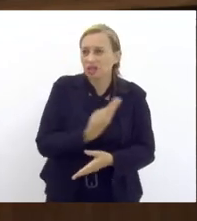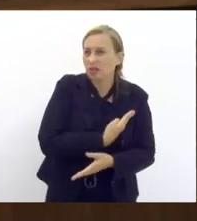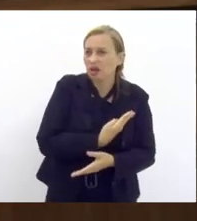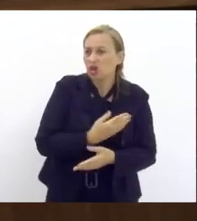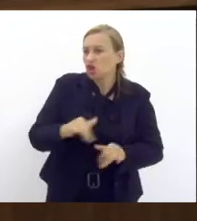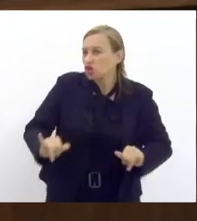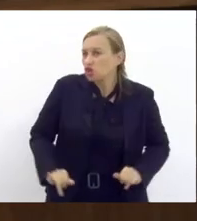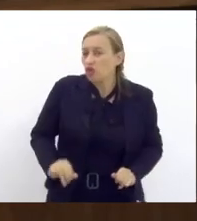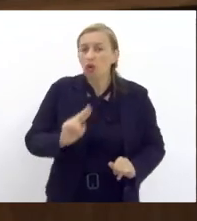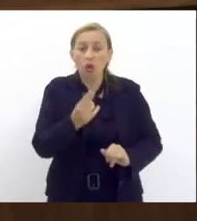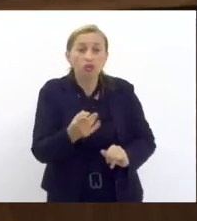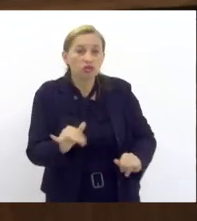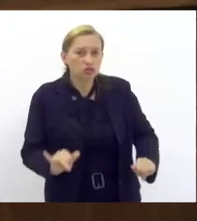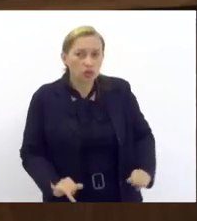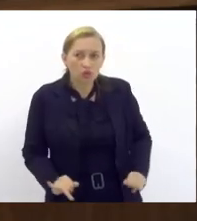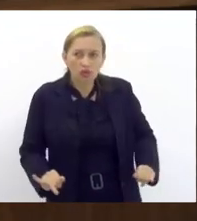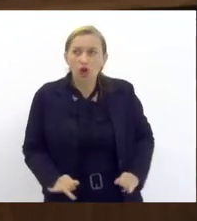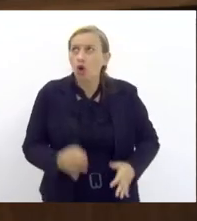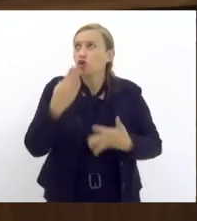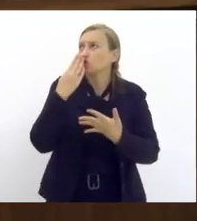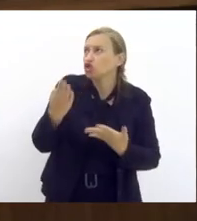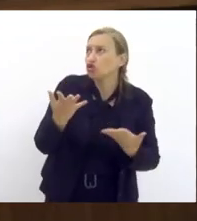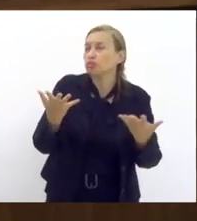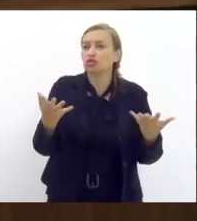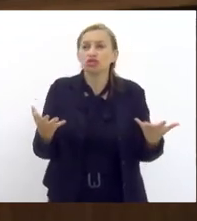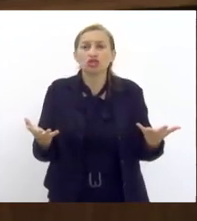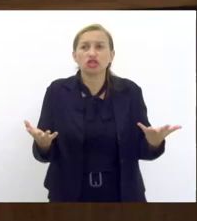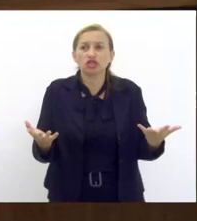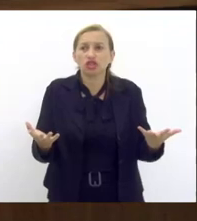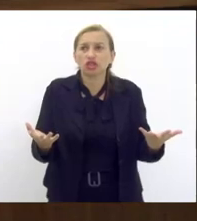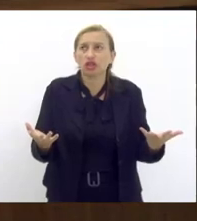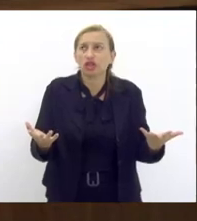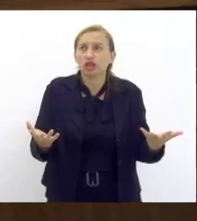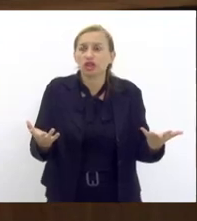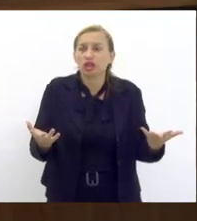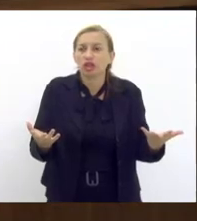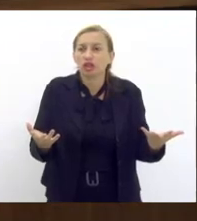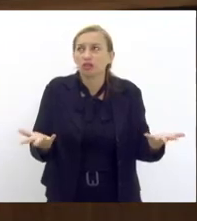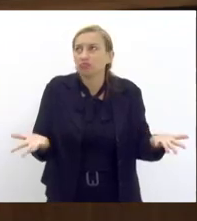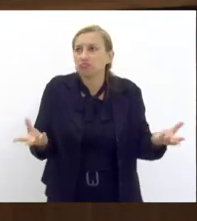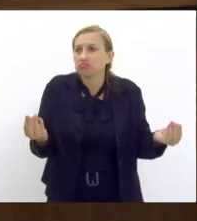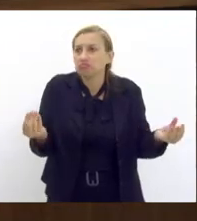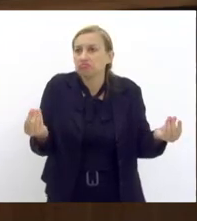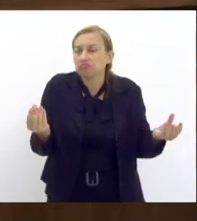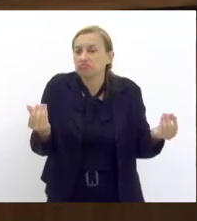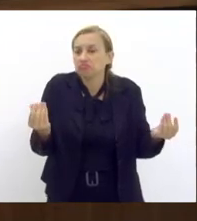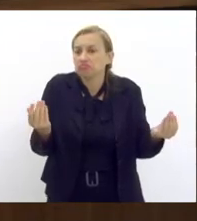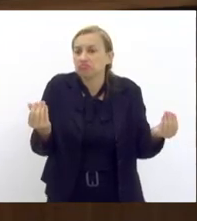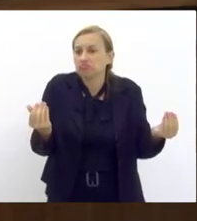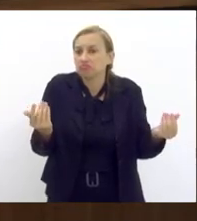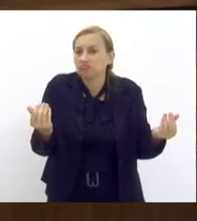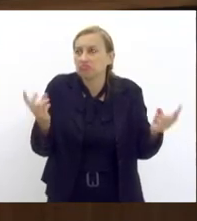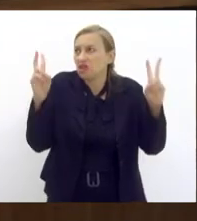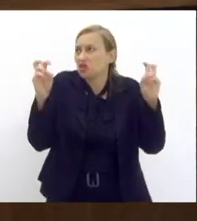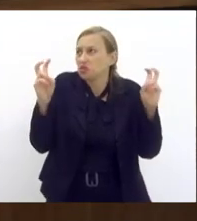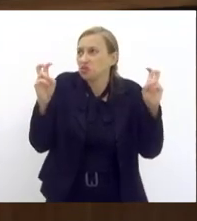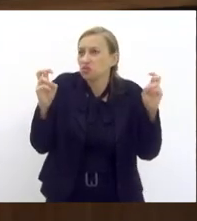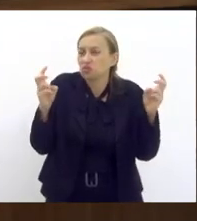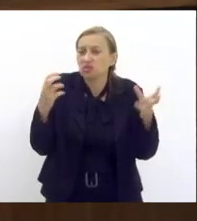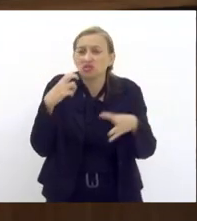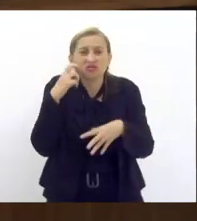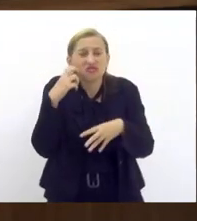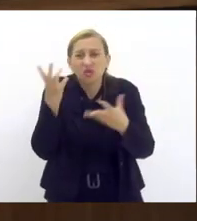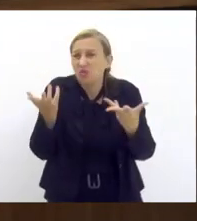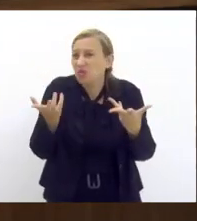ou sofreu aqui algum tipo de... deveria ter algum tipo de situação